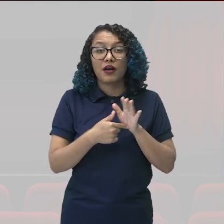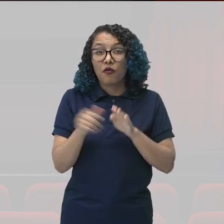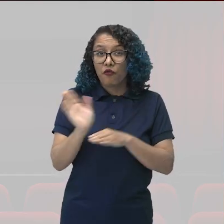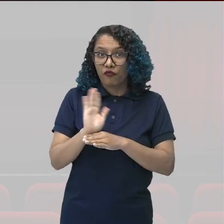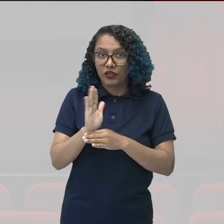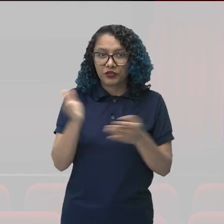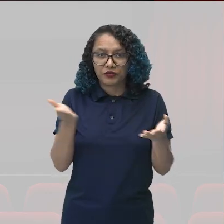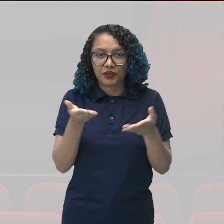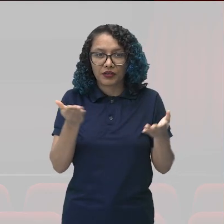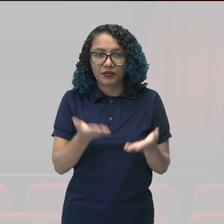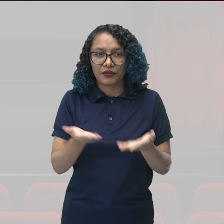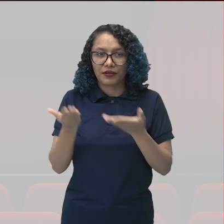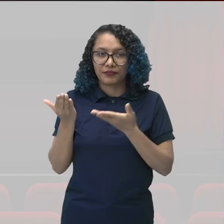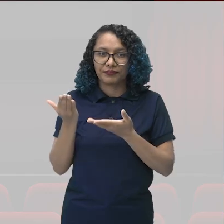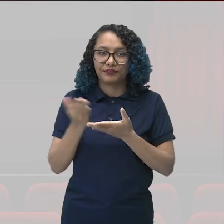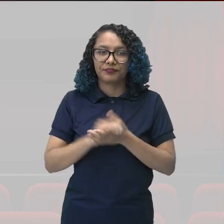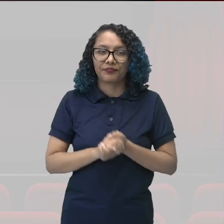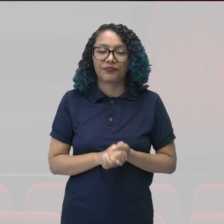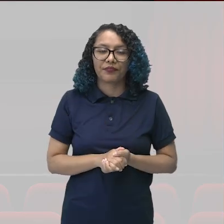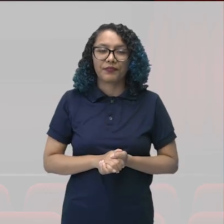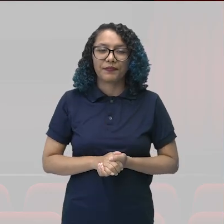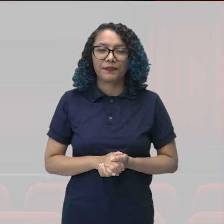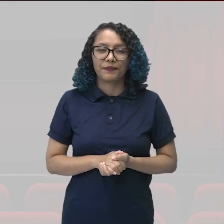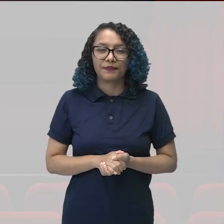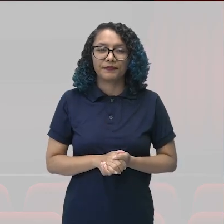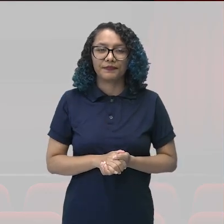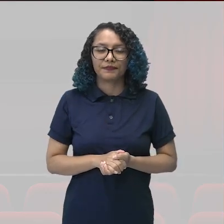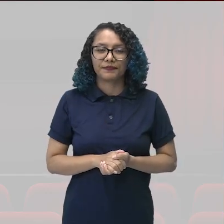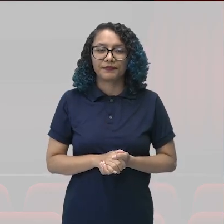videozinho que vamos mostrar para vocês através de uma animação.